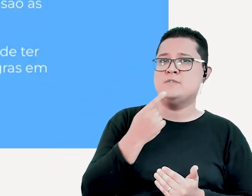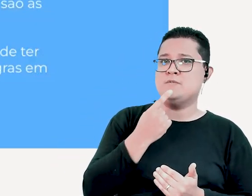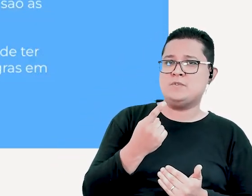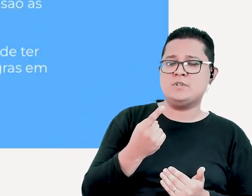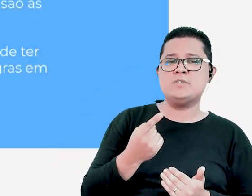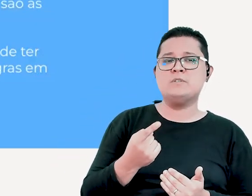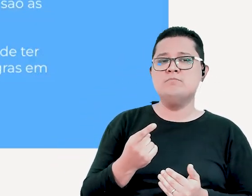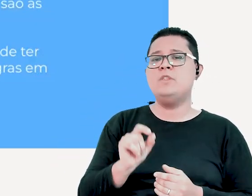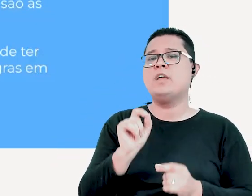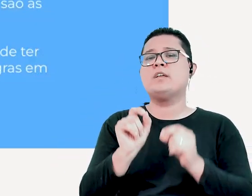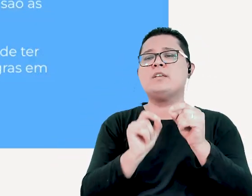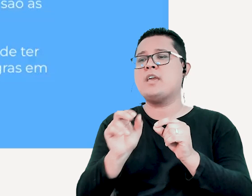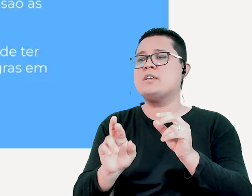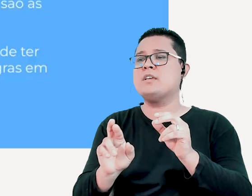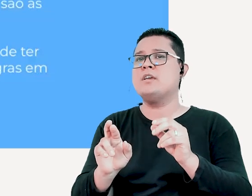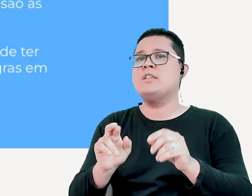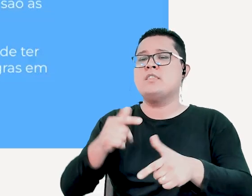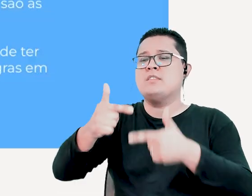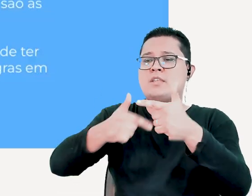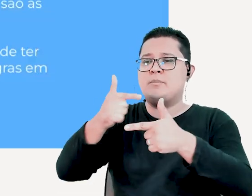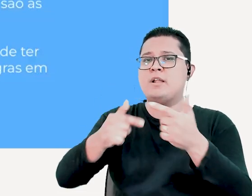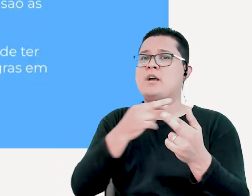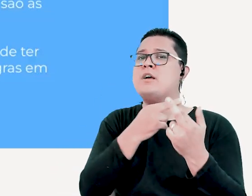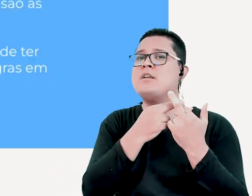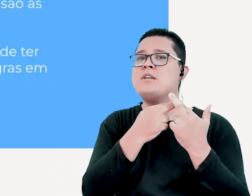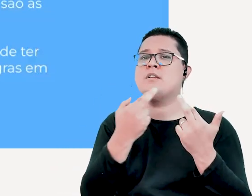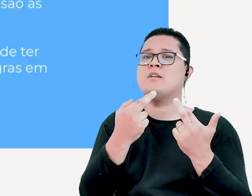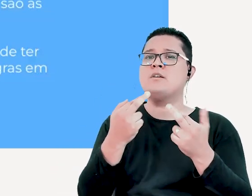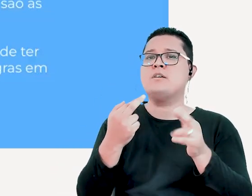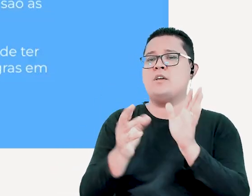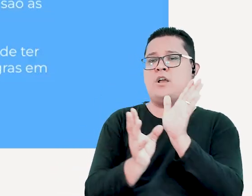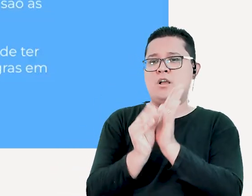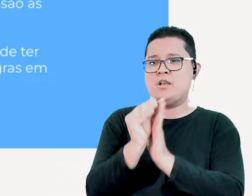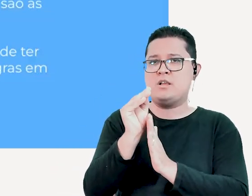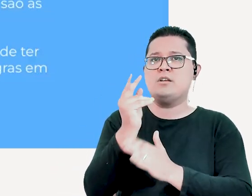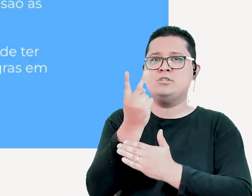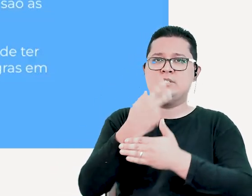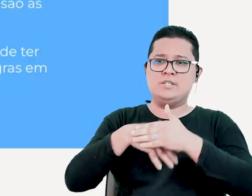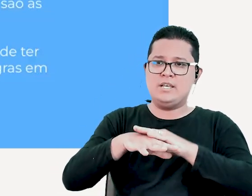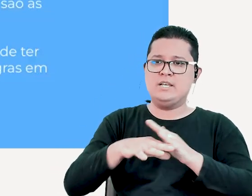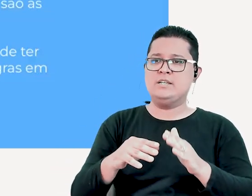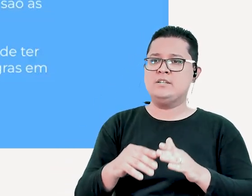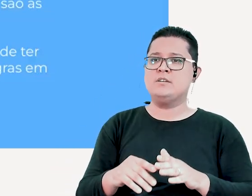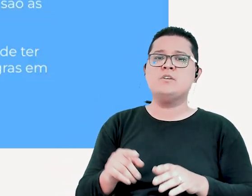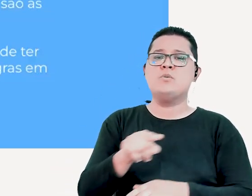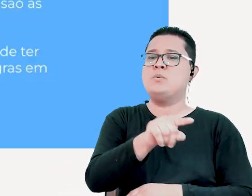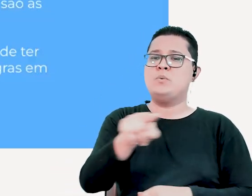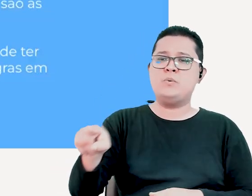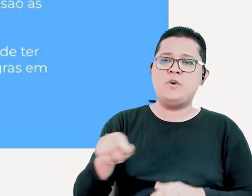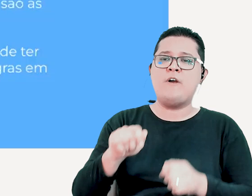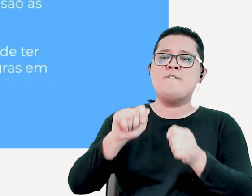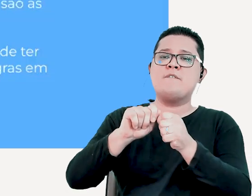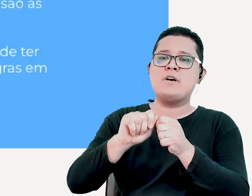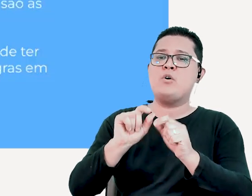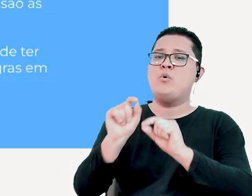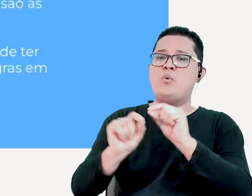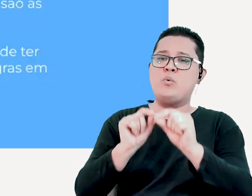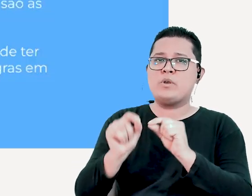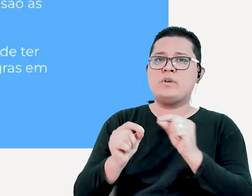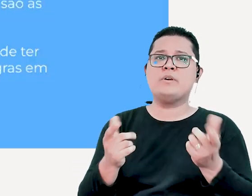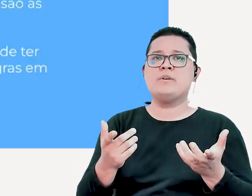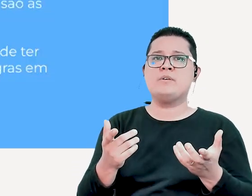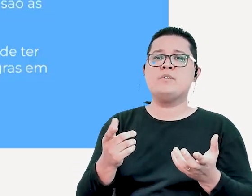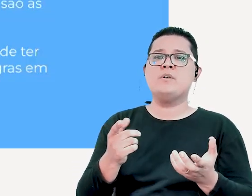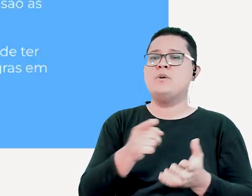designers, como que eles estão, quais são as reais necessidades, como eles estão alocados dentro do time. E com tudo